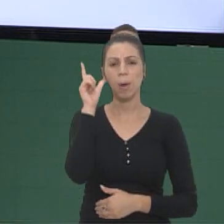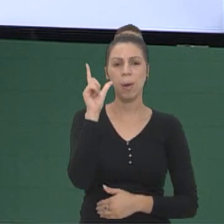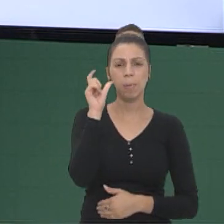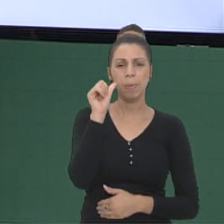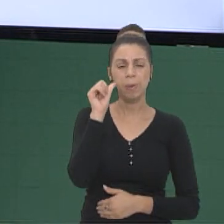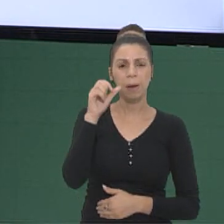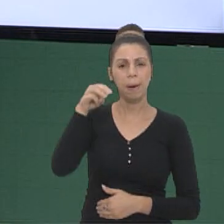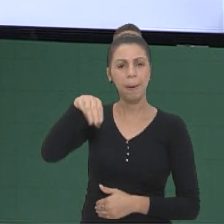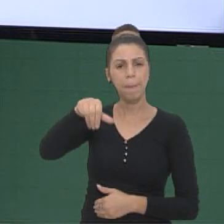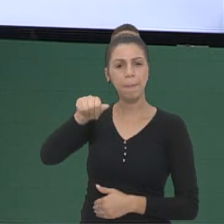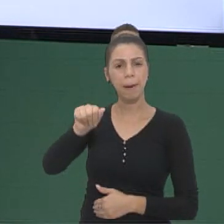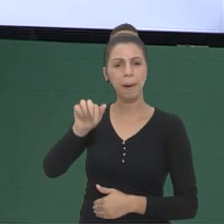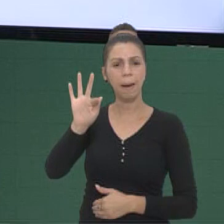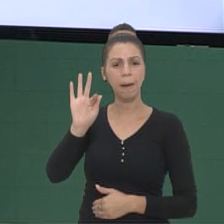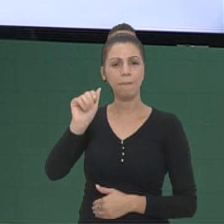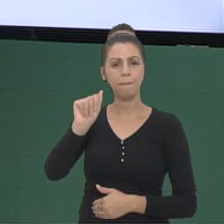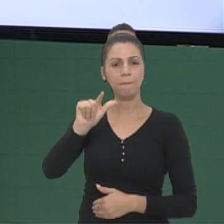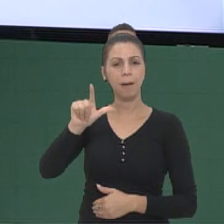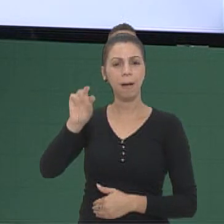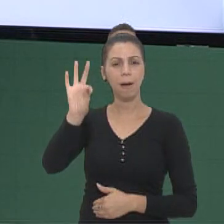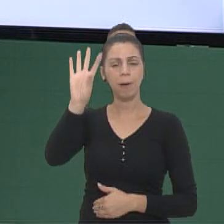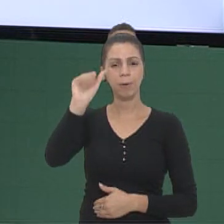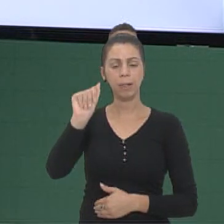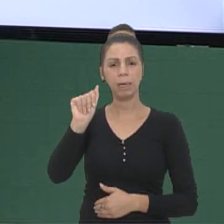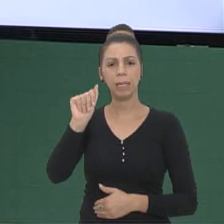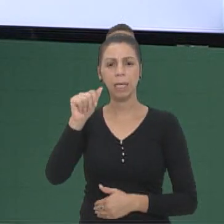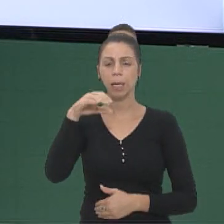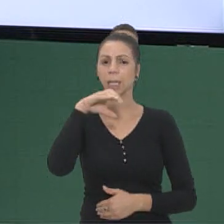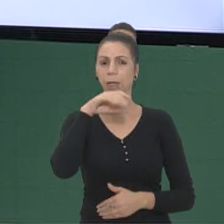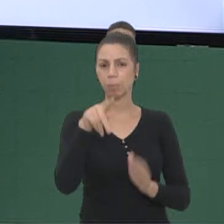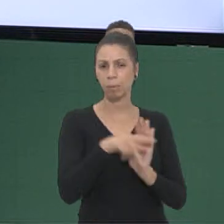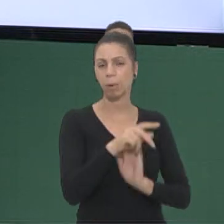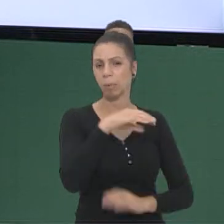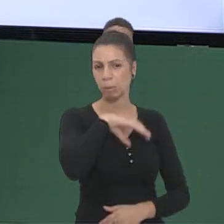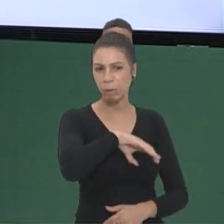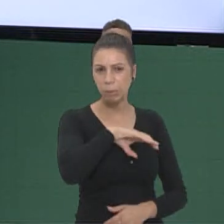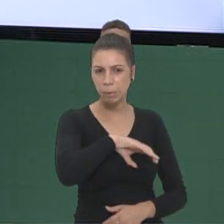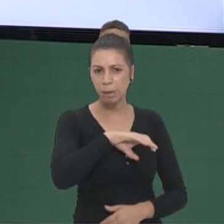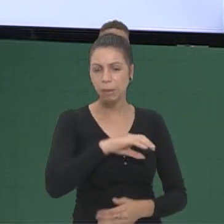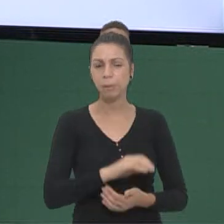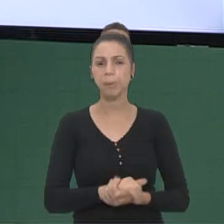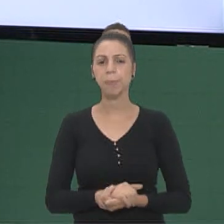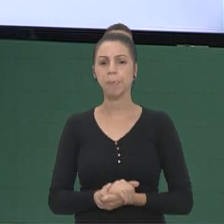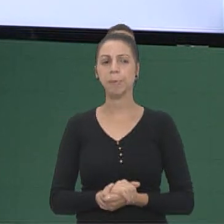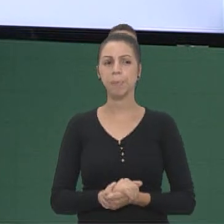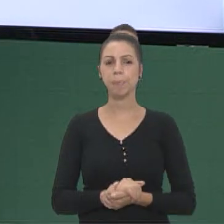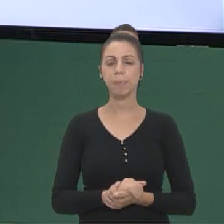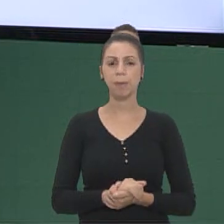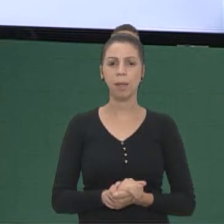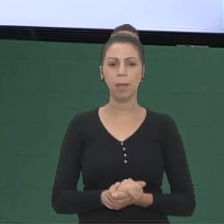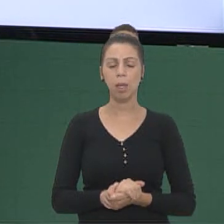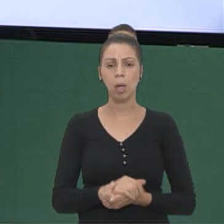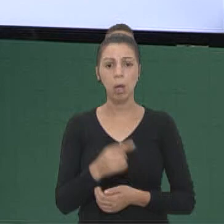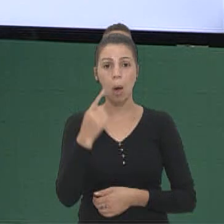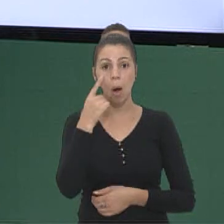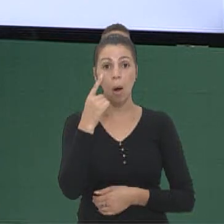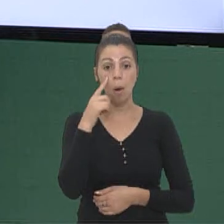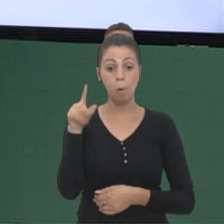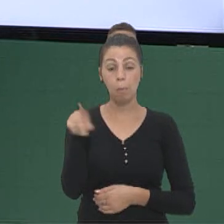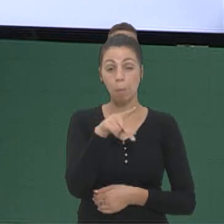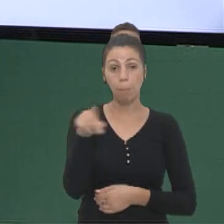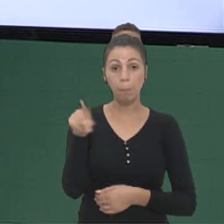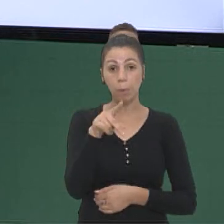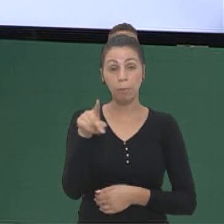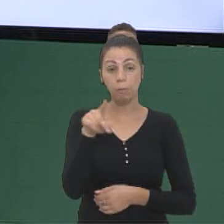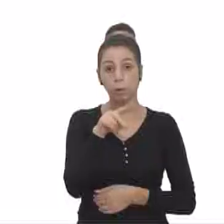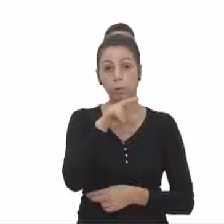também, e aqui, Caça de Irritado, Cio da Selva. E olha de onde o professor buscou aqui referências, reflexões